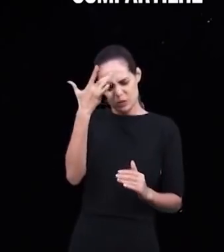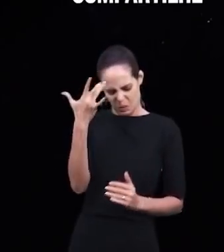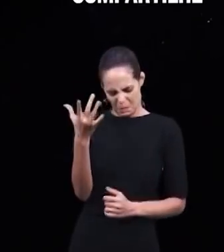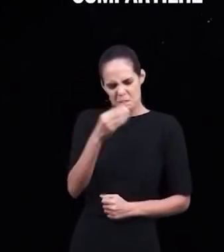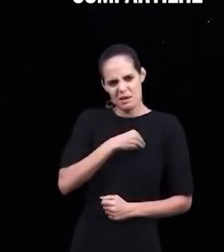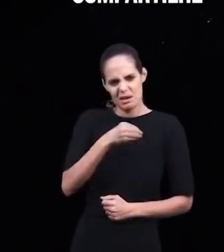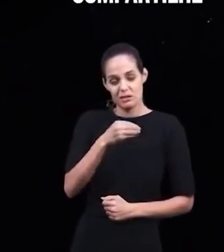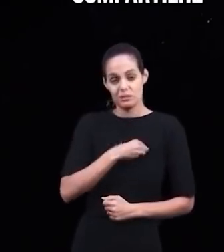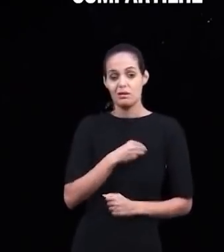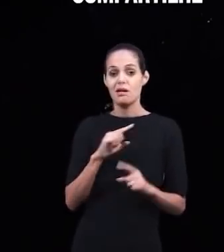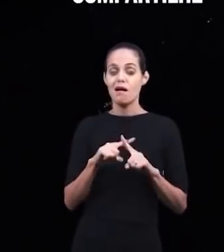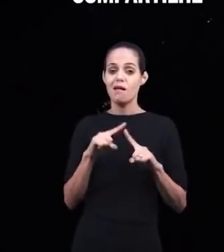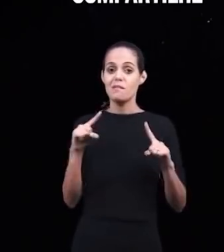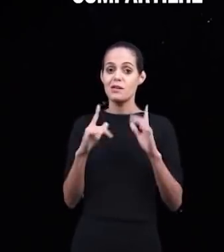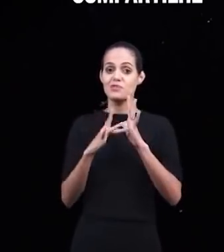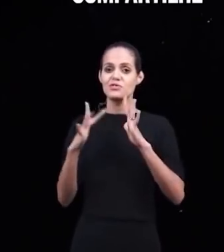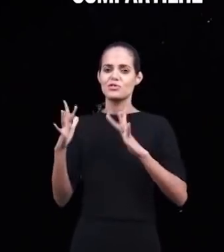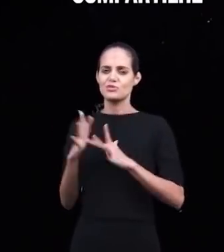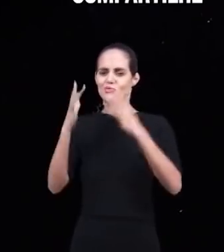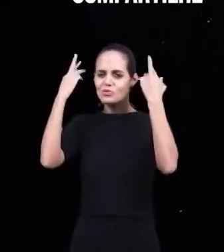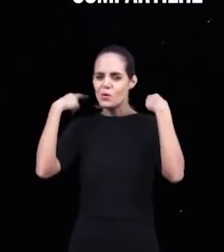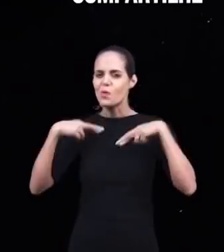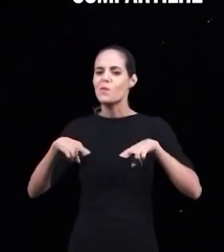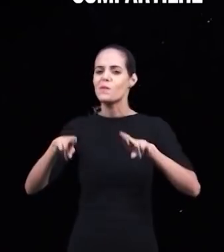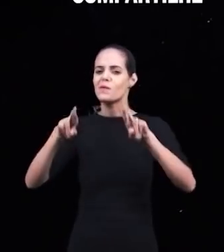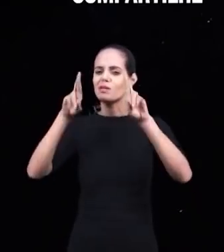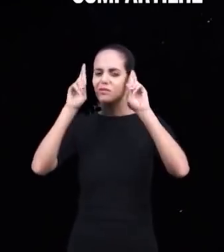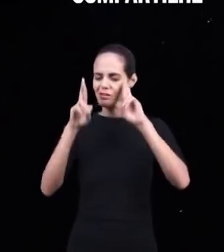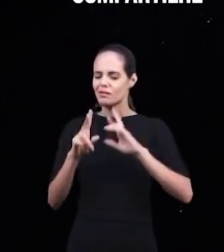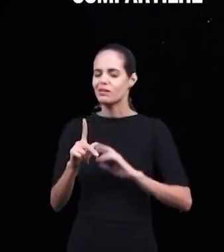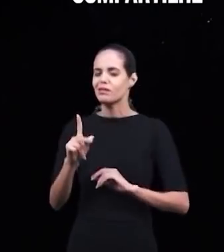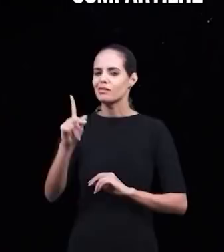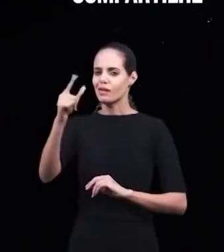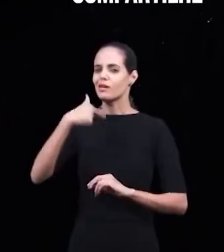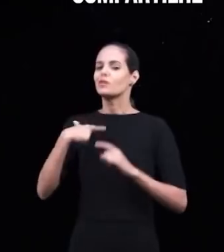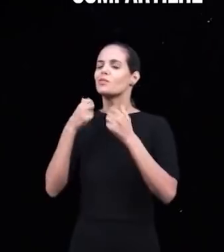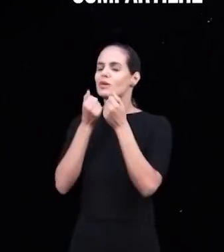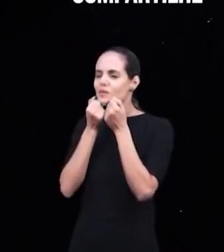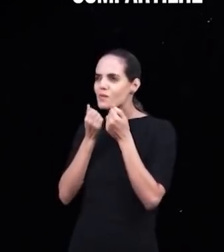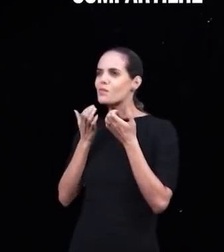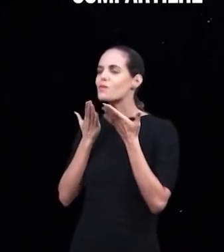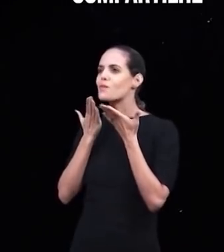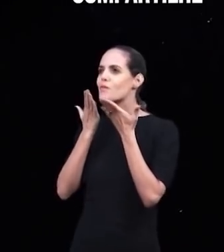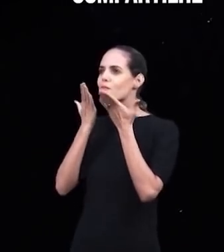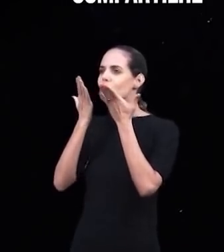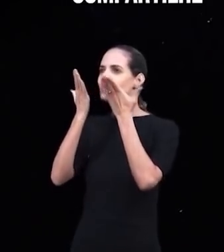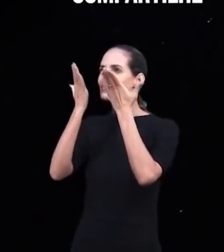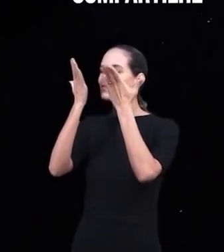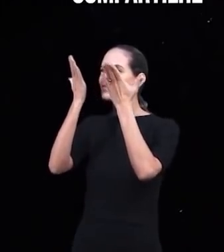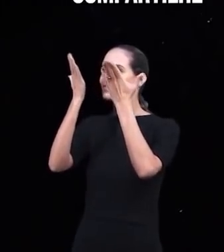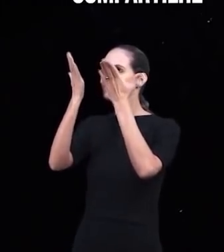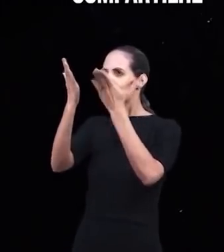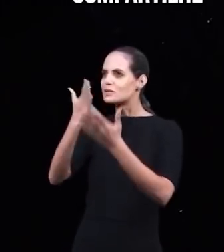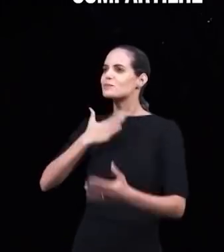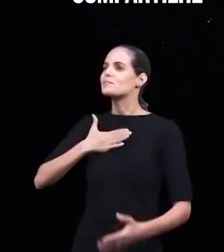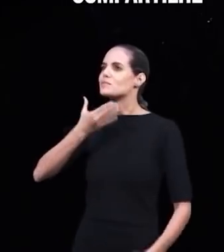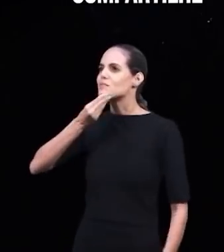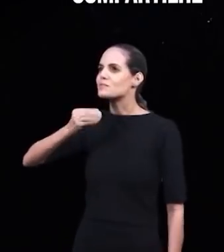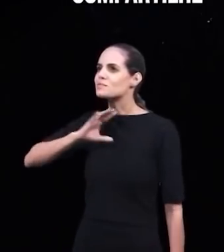ti, Jesus, Cordeiro eterno, confesso que és